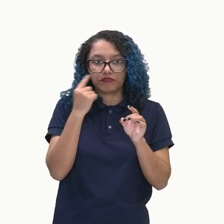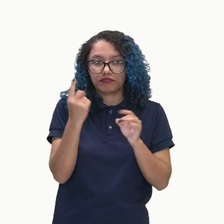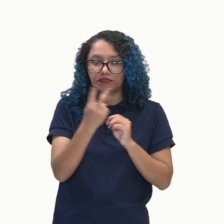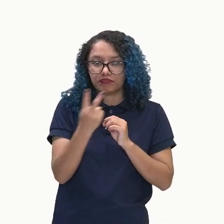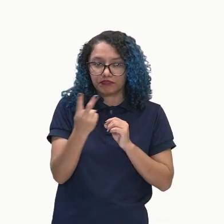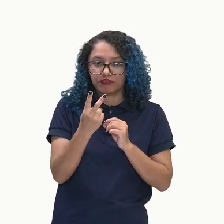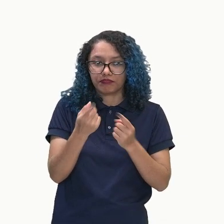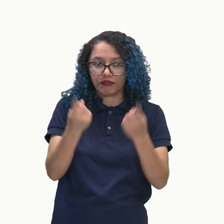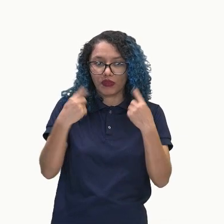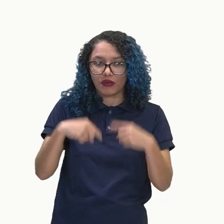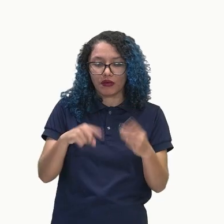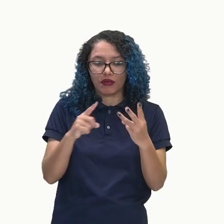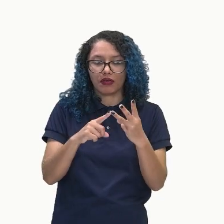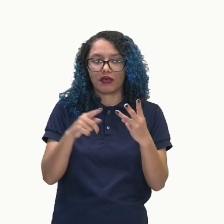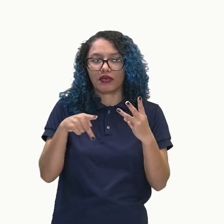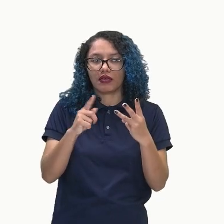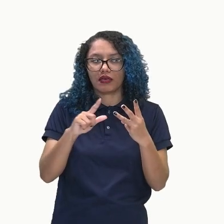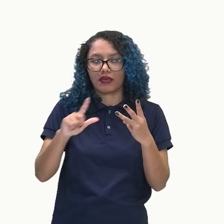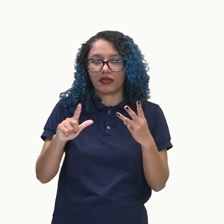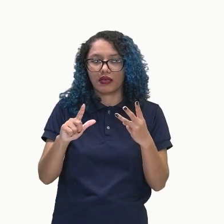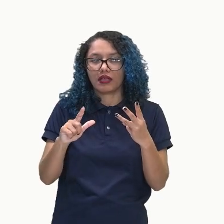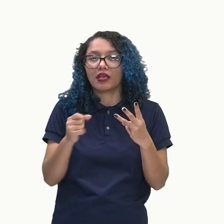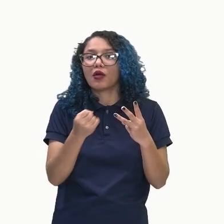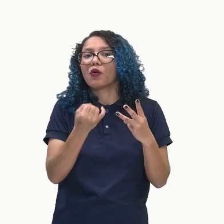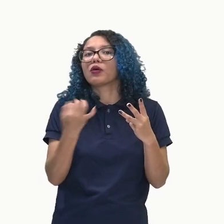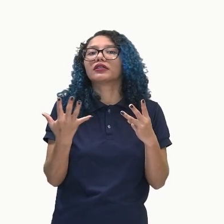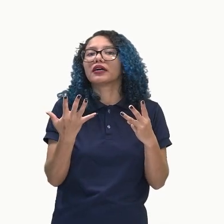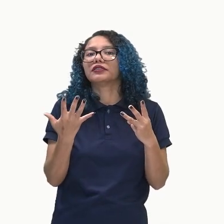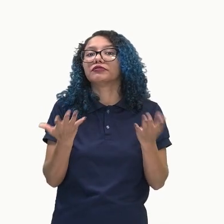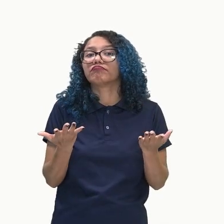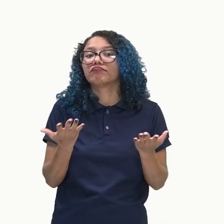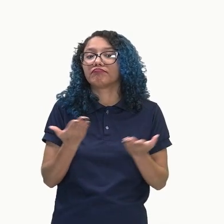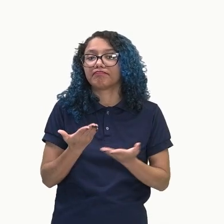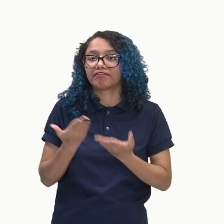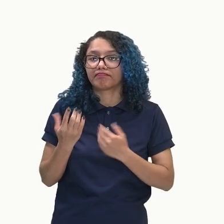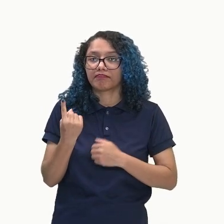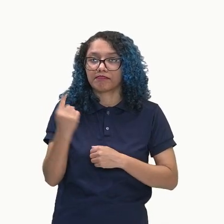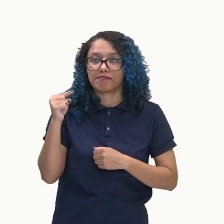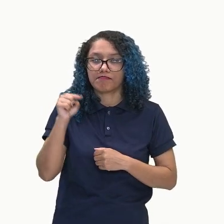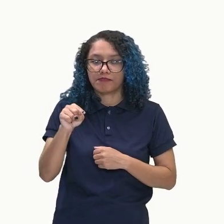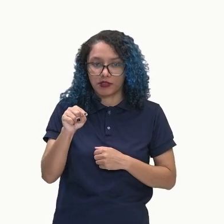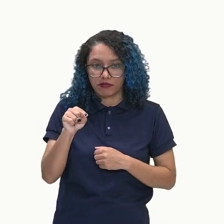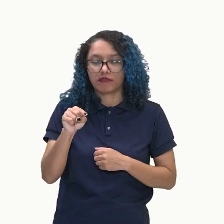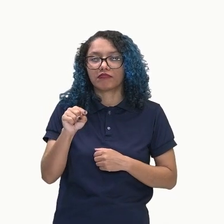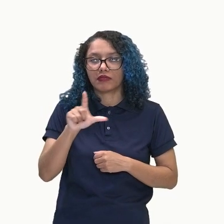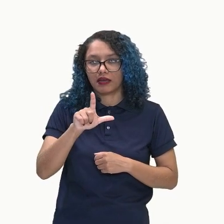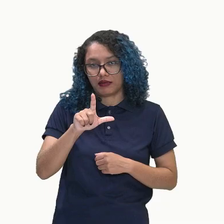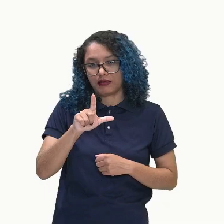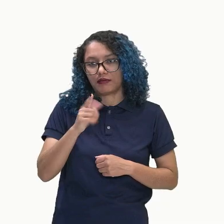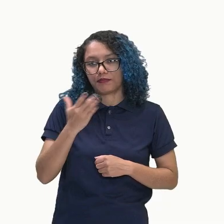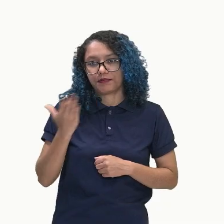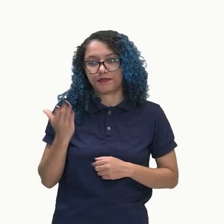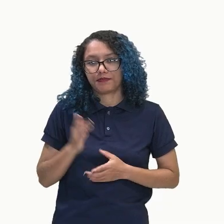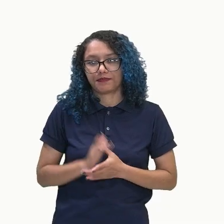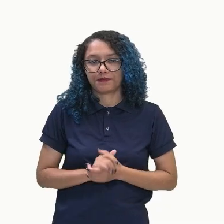quilolitro, quilo, 1000, nós estamos falando ali de 1000